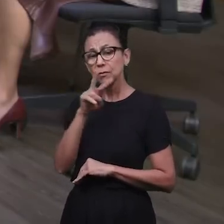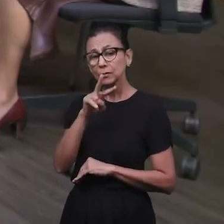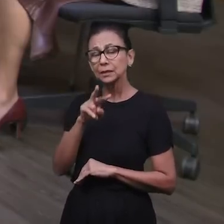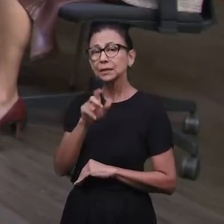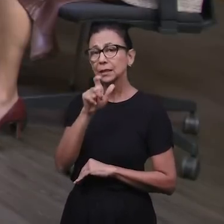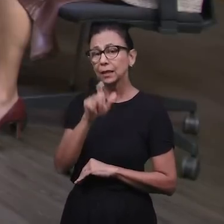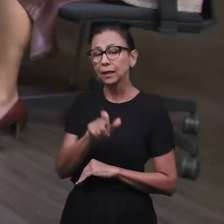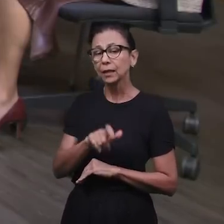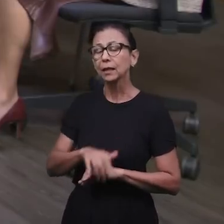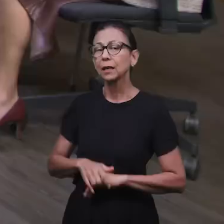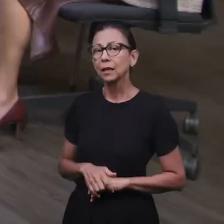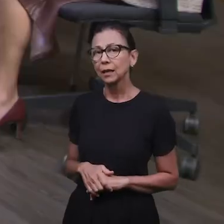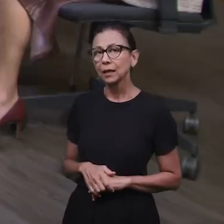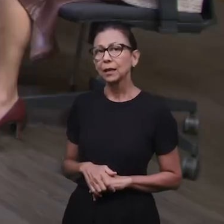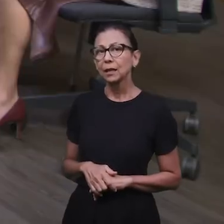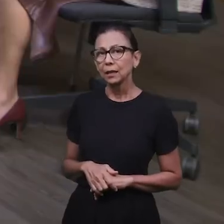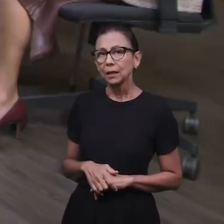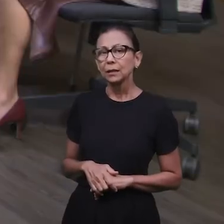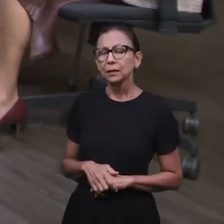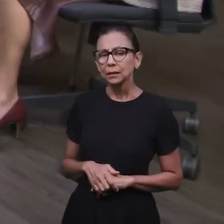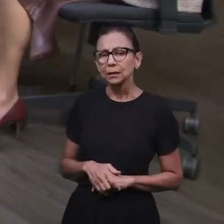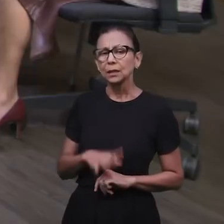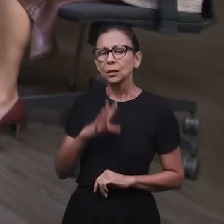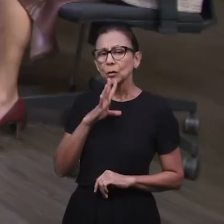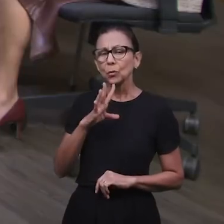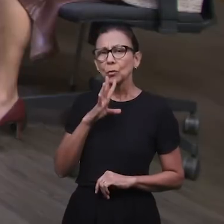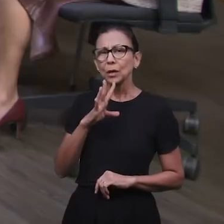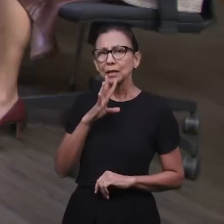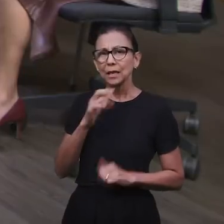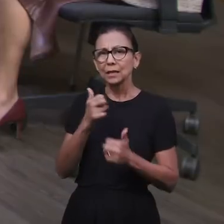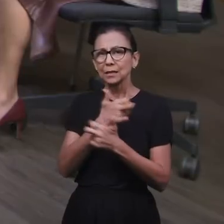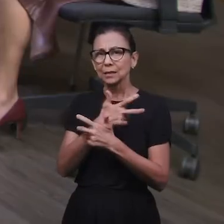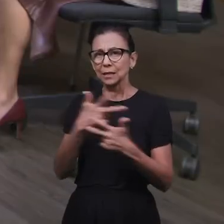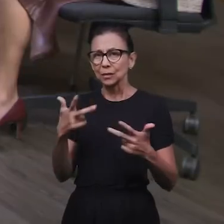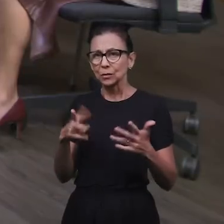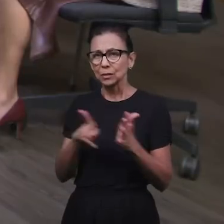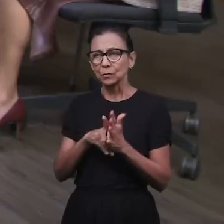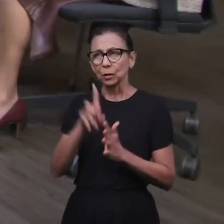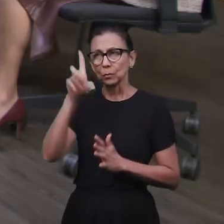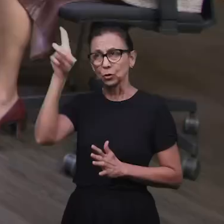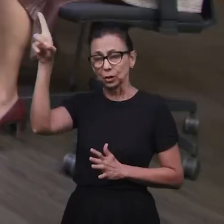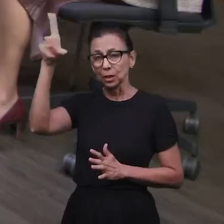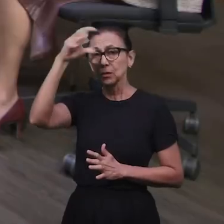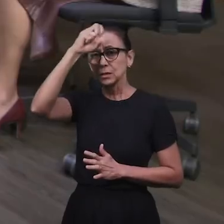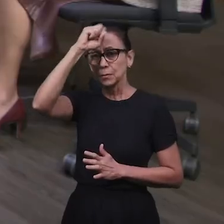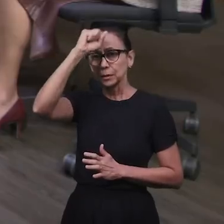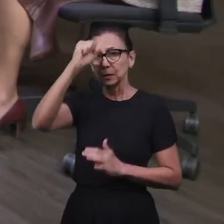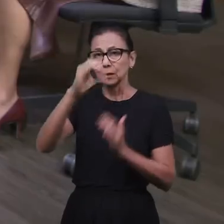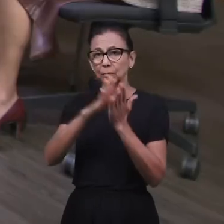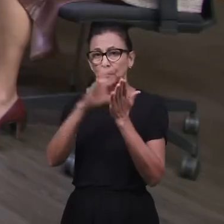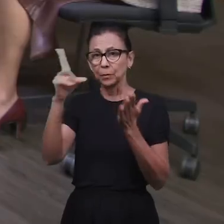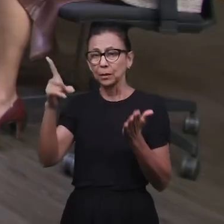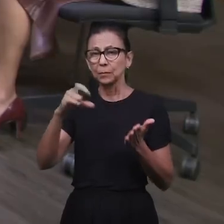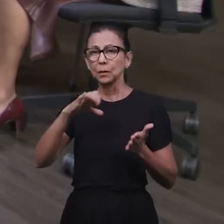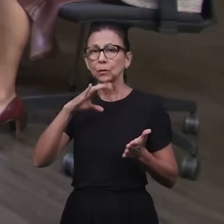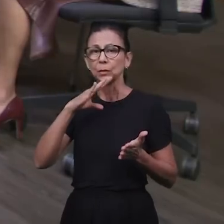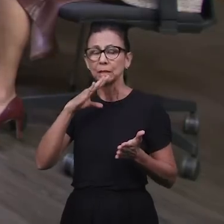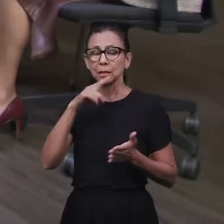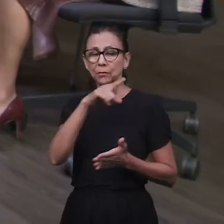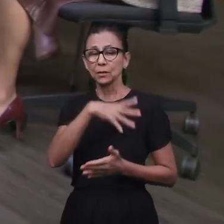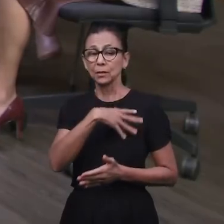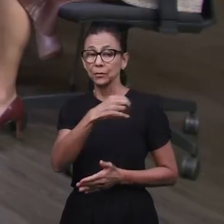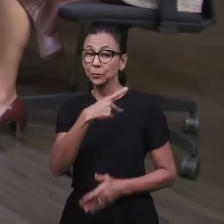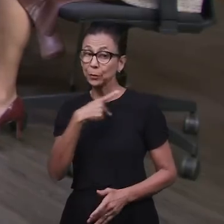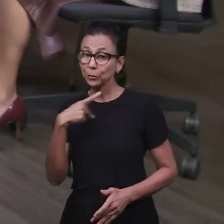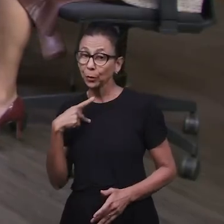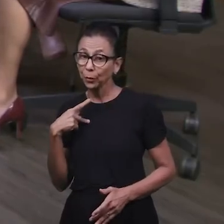tem ciência, que tem conhecimento das coisas, que aprendeu do Senhor, que conheceu a palavra, que é filho de pastor, misericórdia,